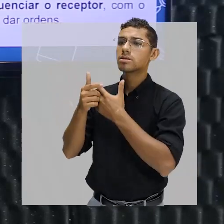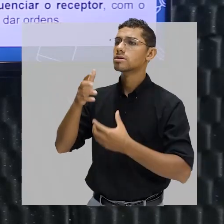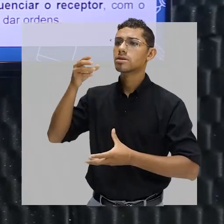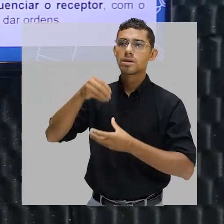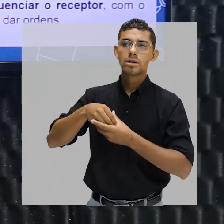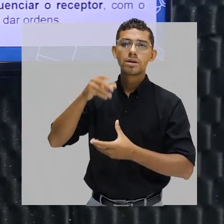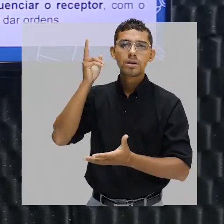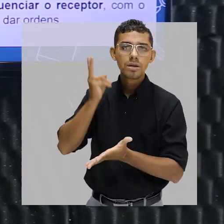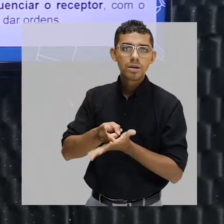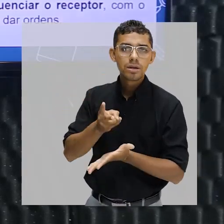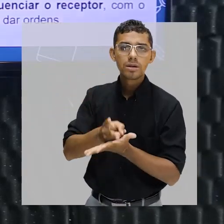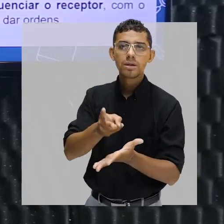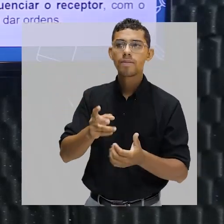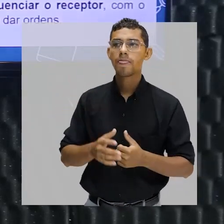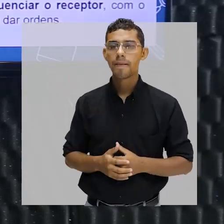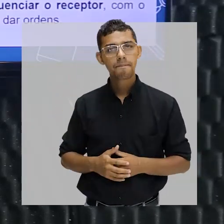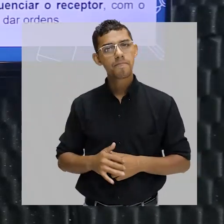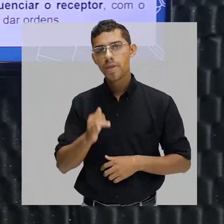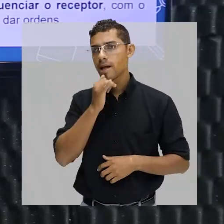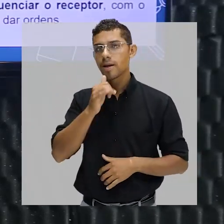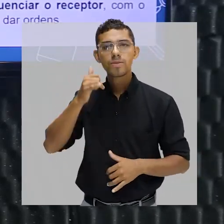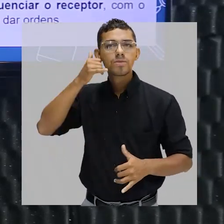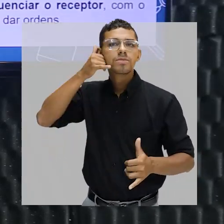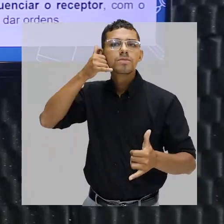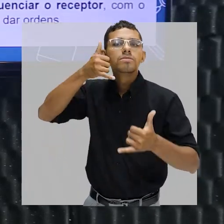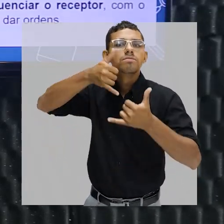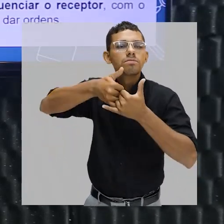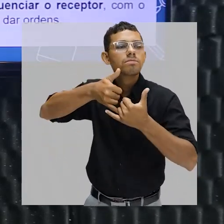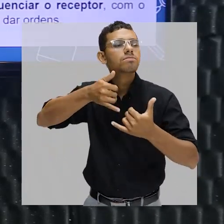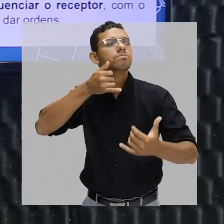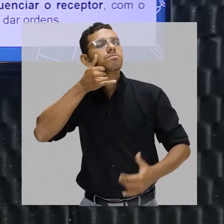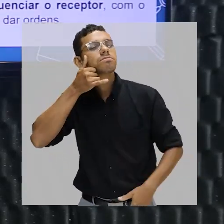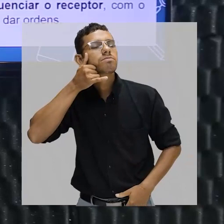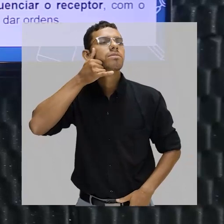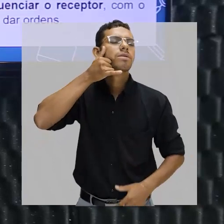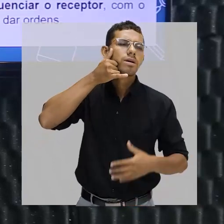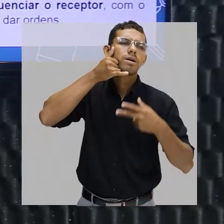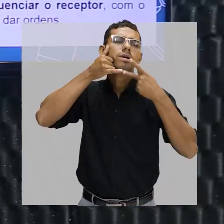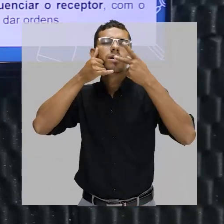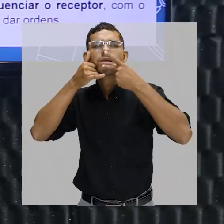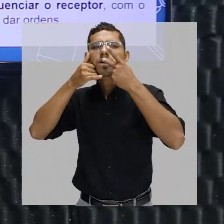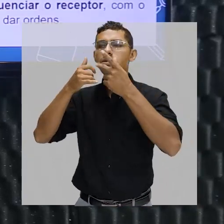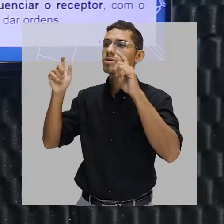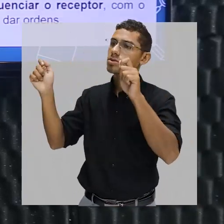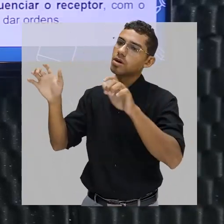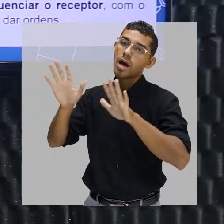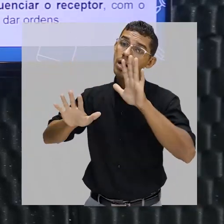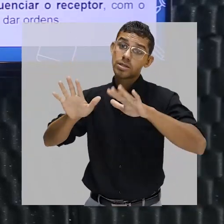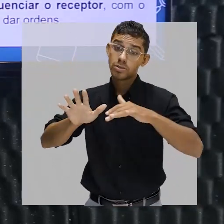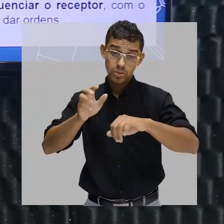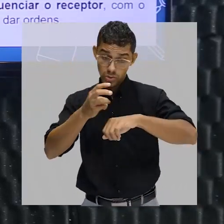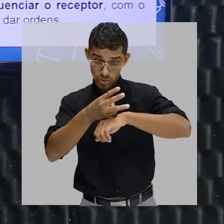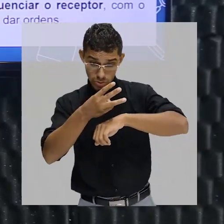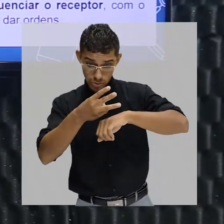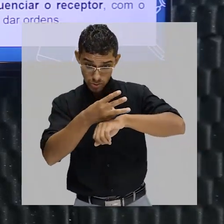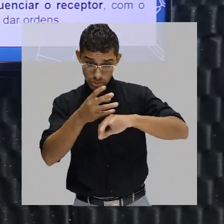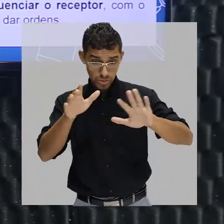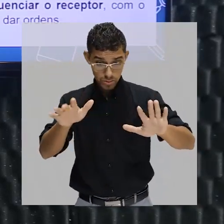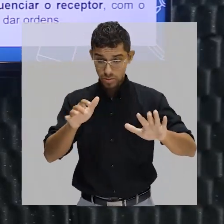Sempre em telefonemas, quando você fala com alguém pelo via,